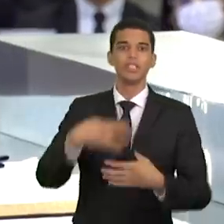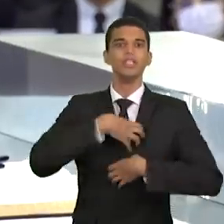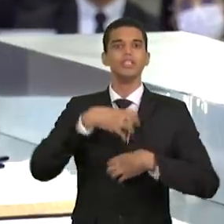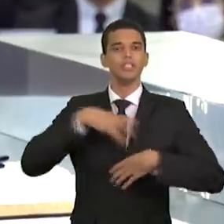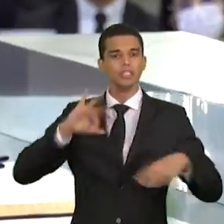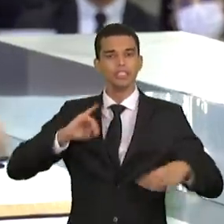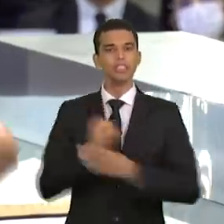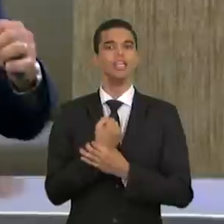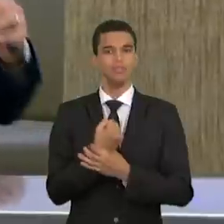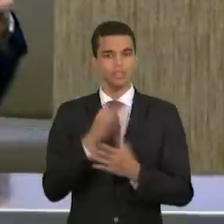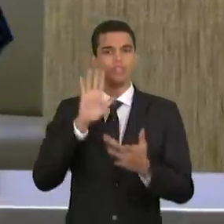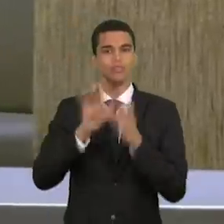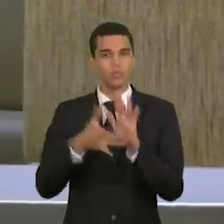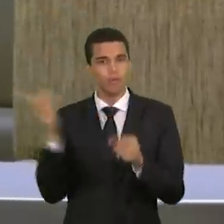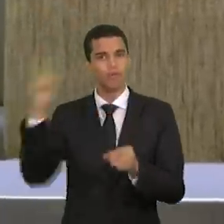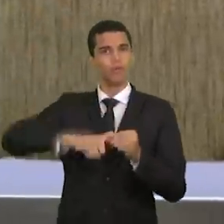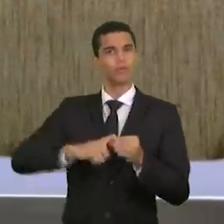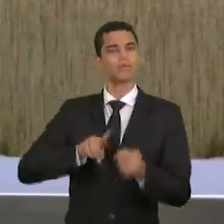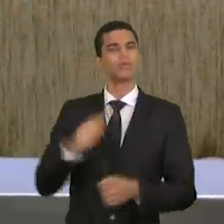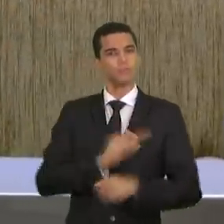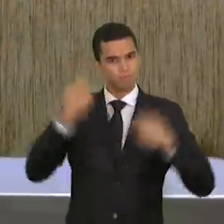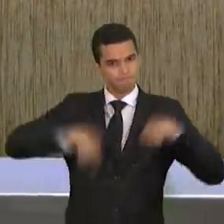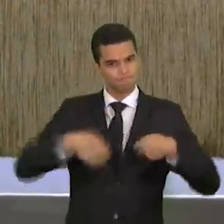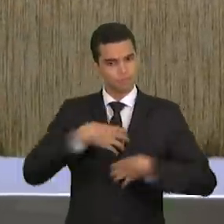Jesus não pode ser abalada.